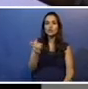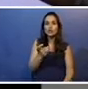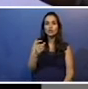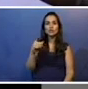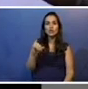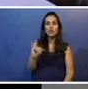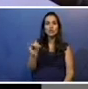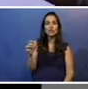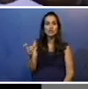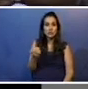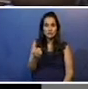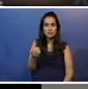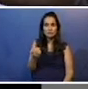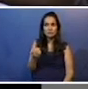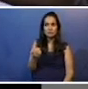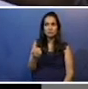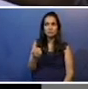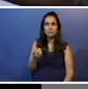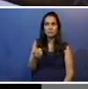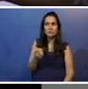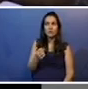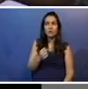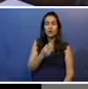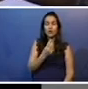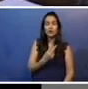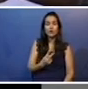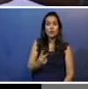X e X, ou seja, olha,